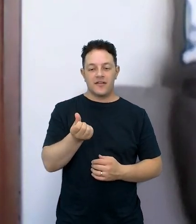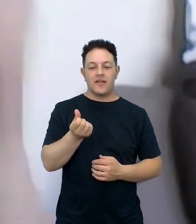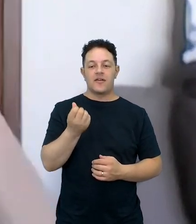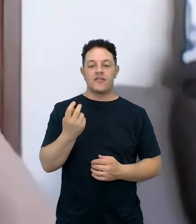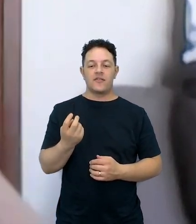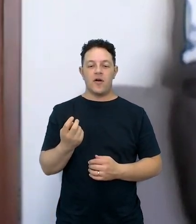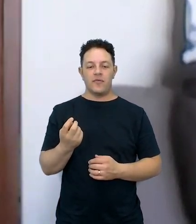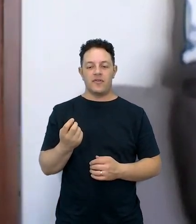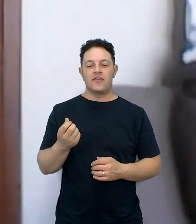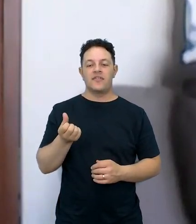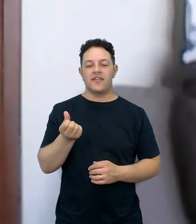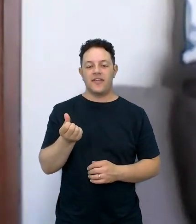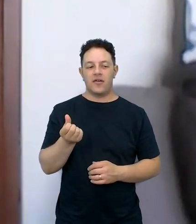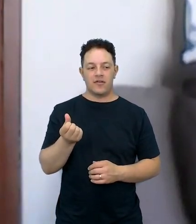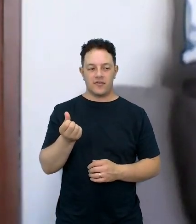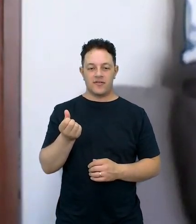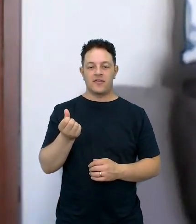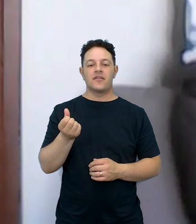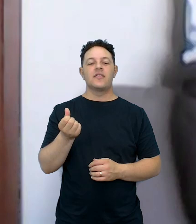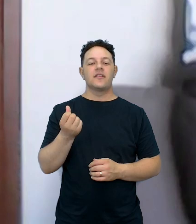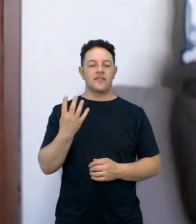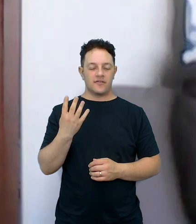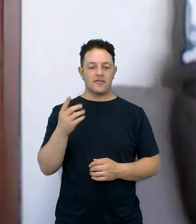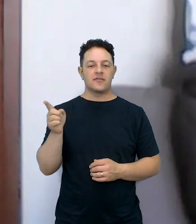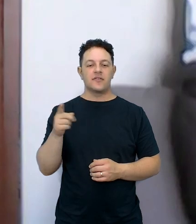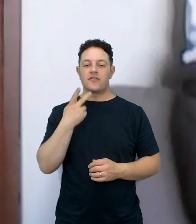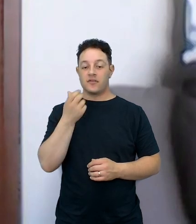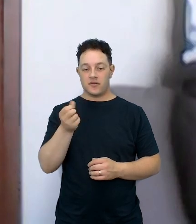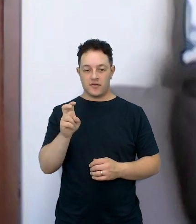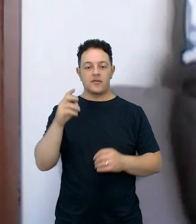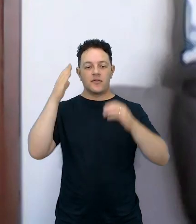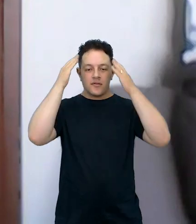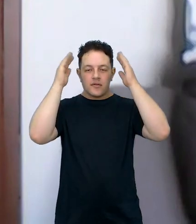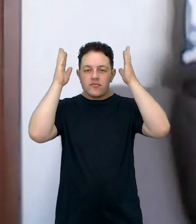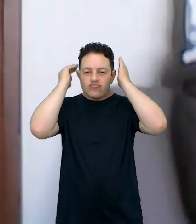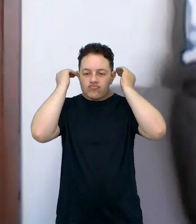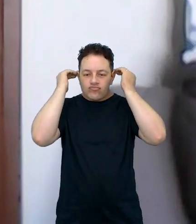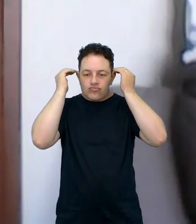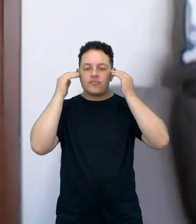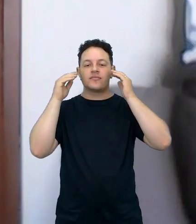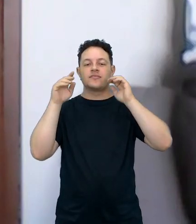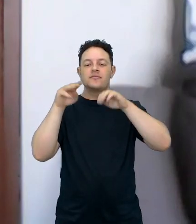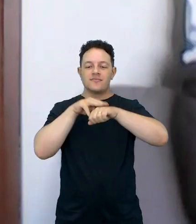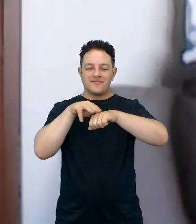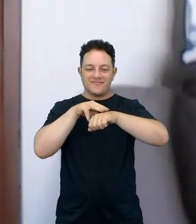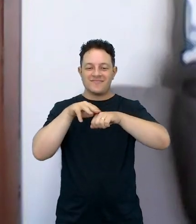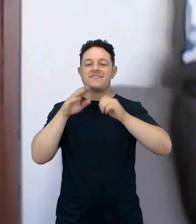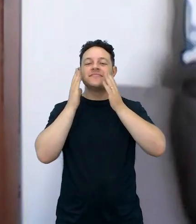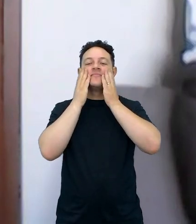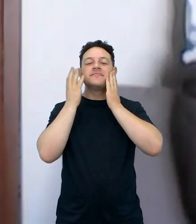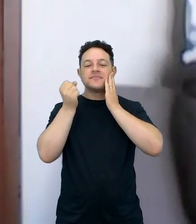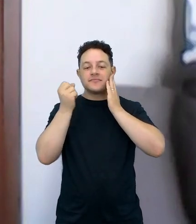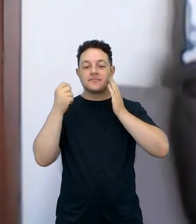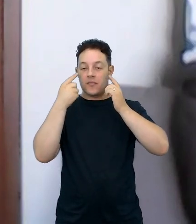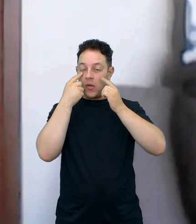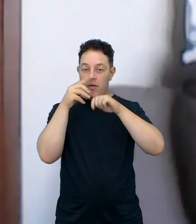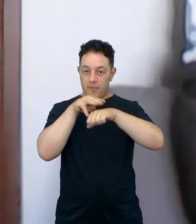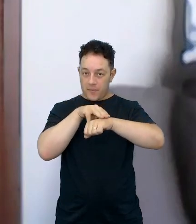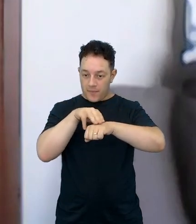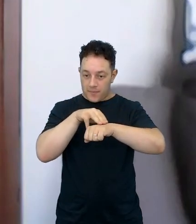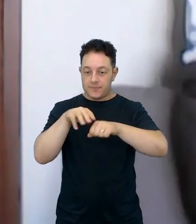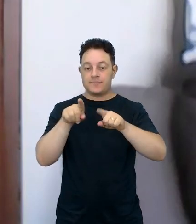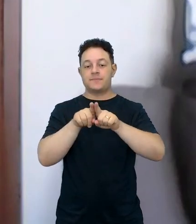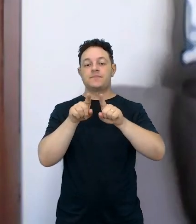eu tenho um cabelinho bem curtinho, castanho, escuro, né? Olhos